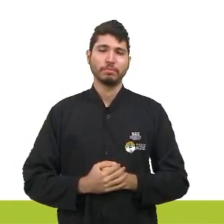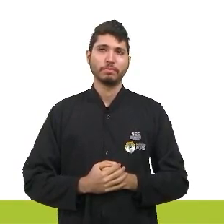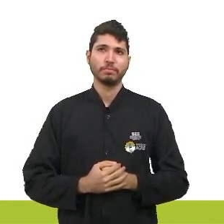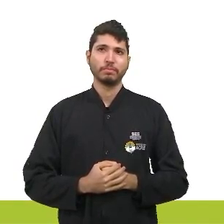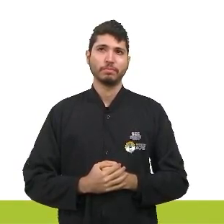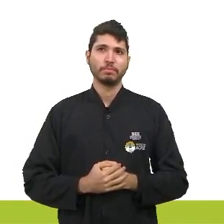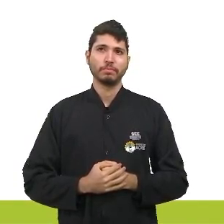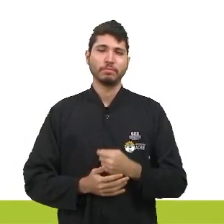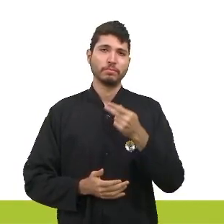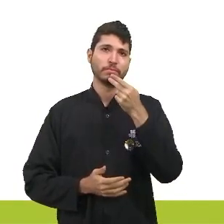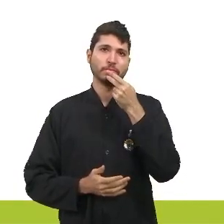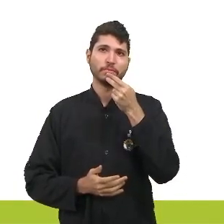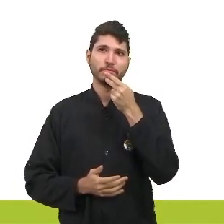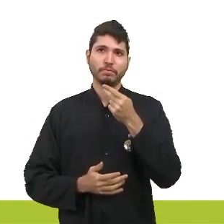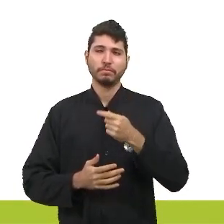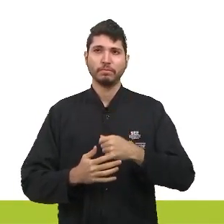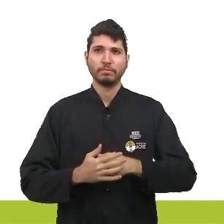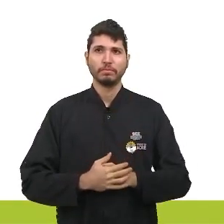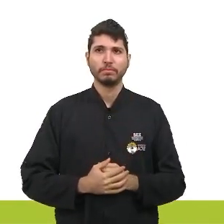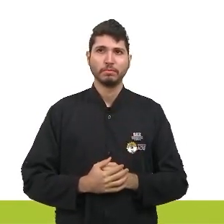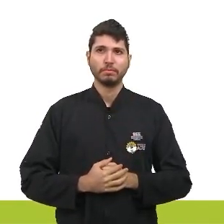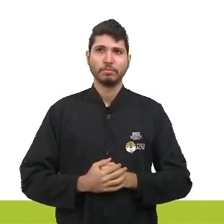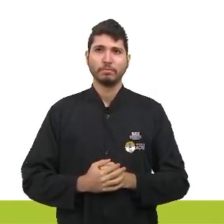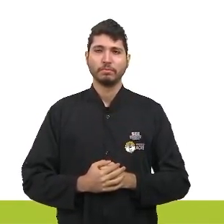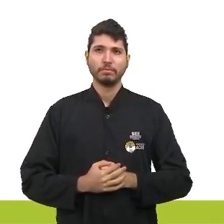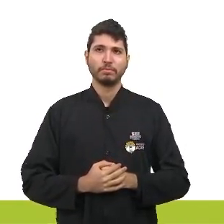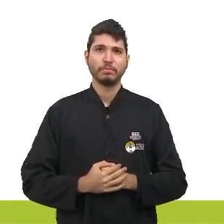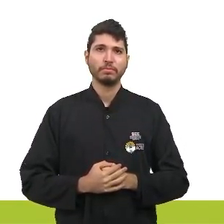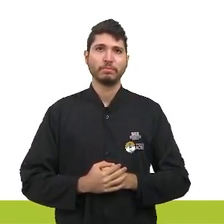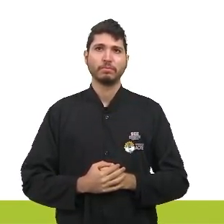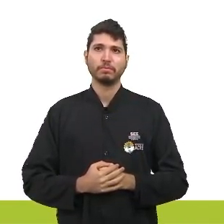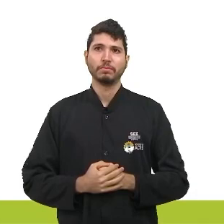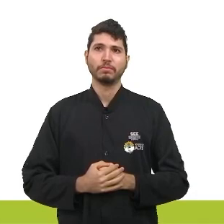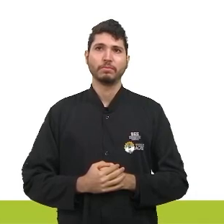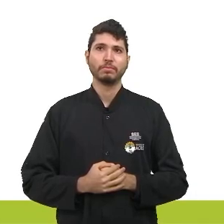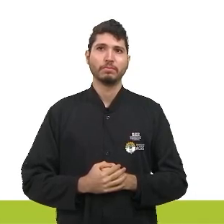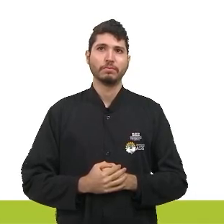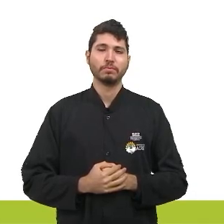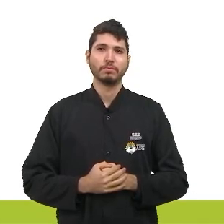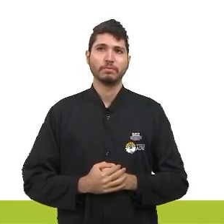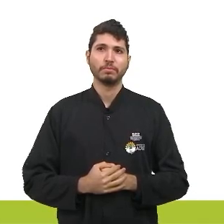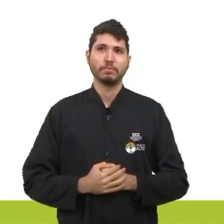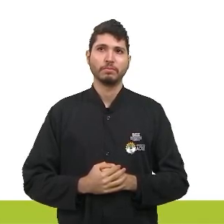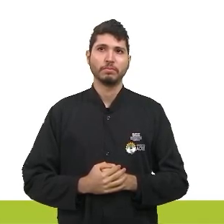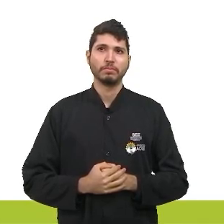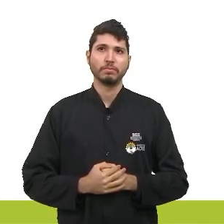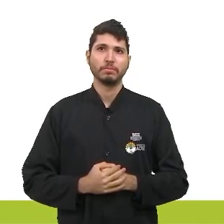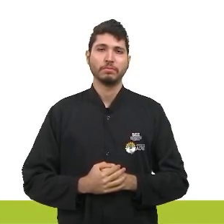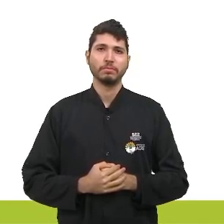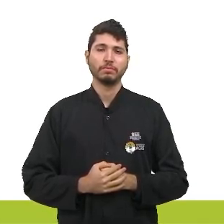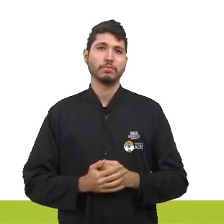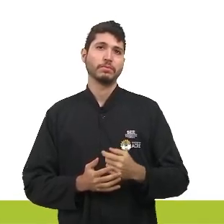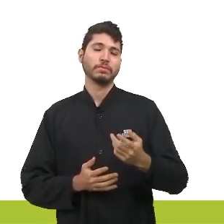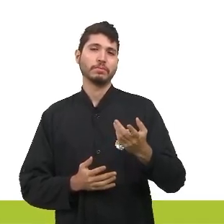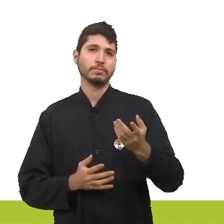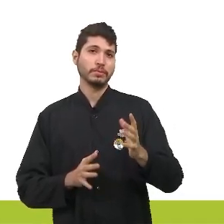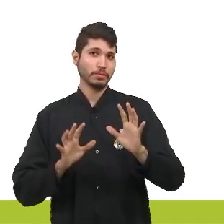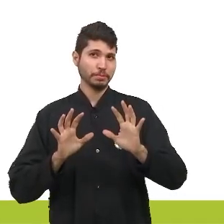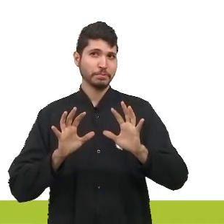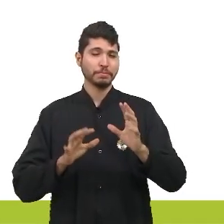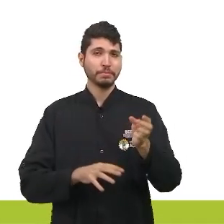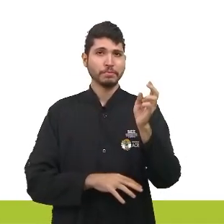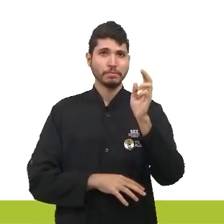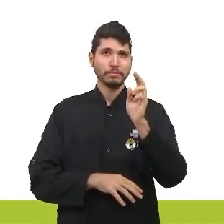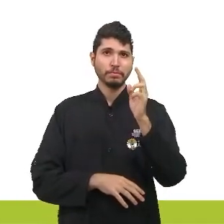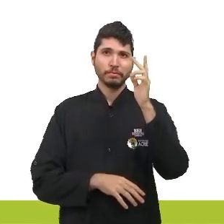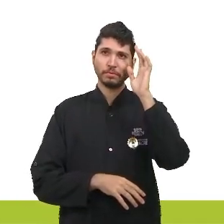Essa probabilidade será dada da seguinte forma. De mesma cor, imaginem que eu estou fazendo agora, retirando as duas